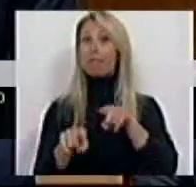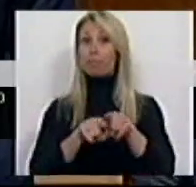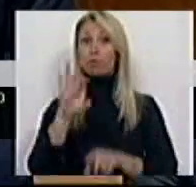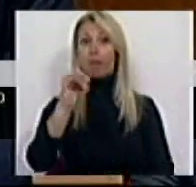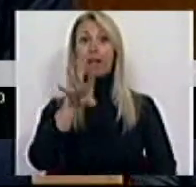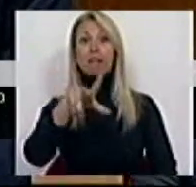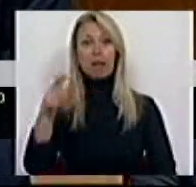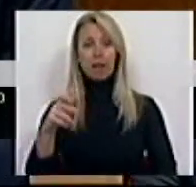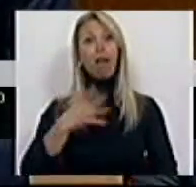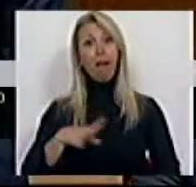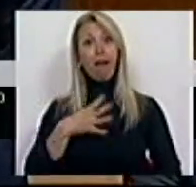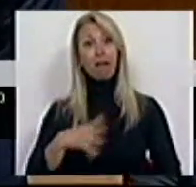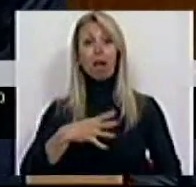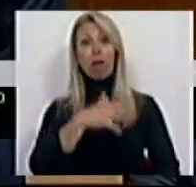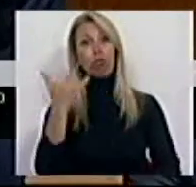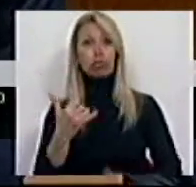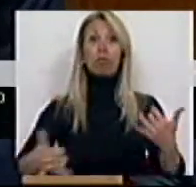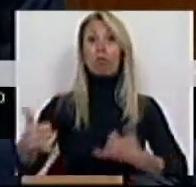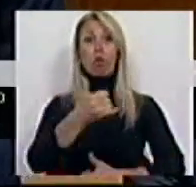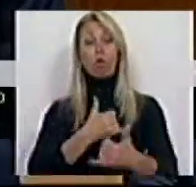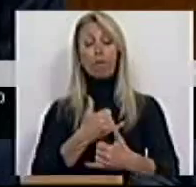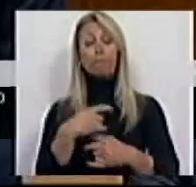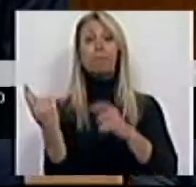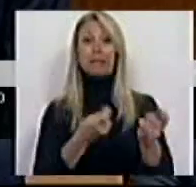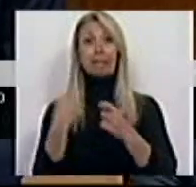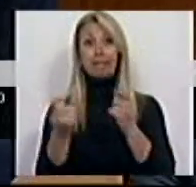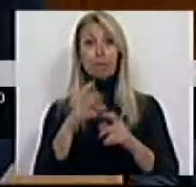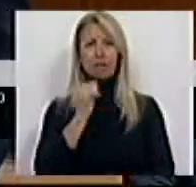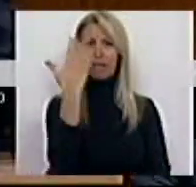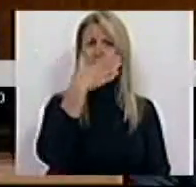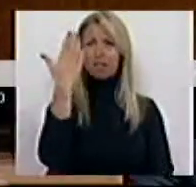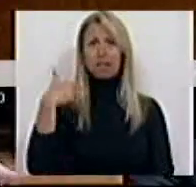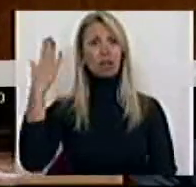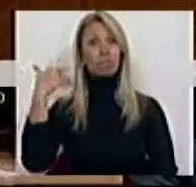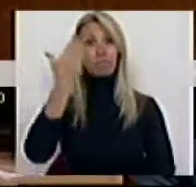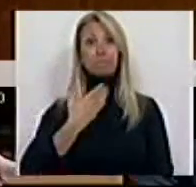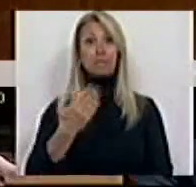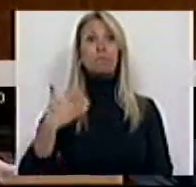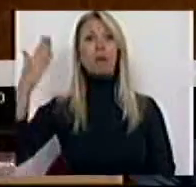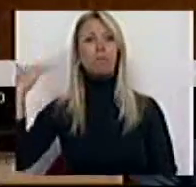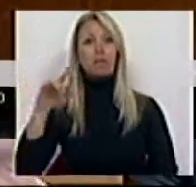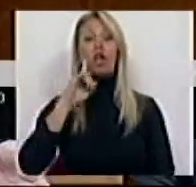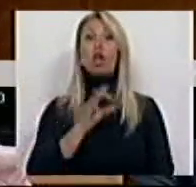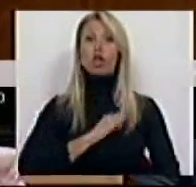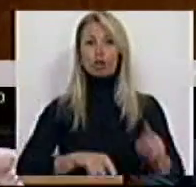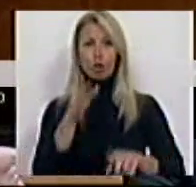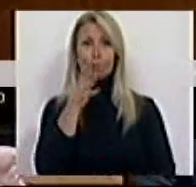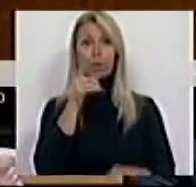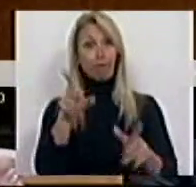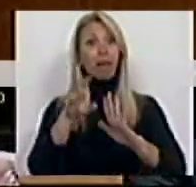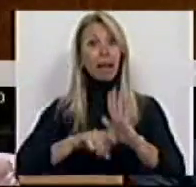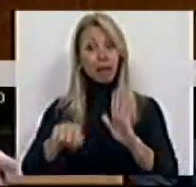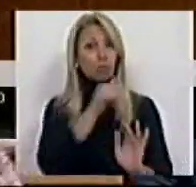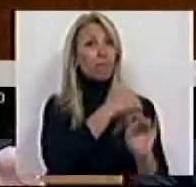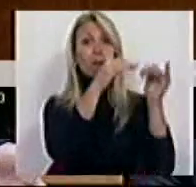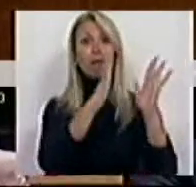segunda ronda do debate quinzenal que fizemos aqui na semana passada. Senhora deputada, não são essas as regras da Casa